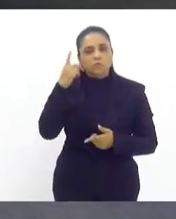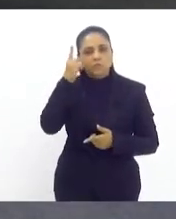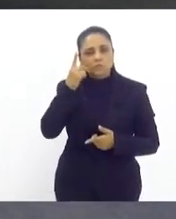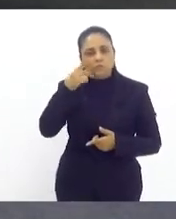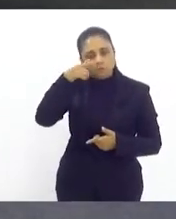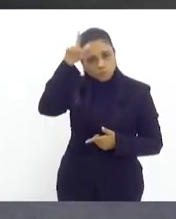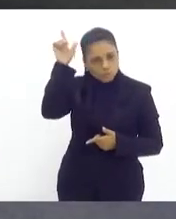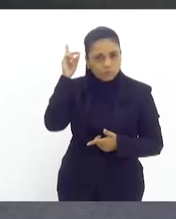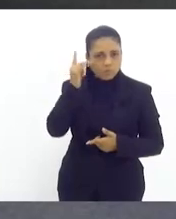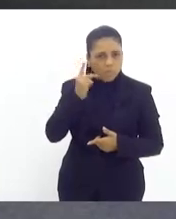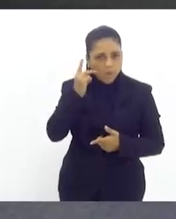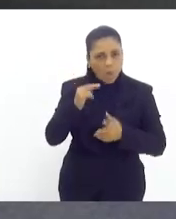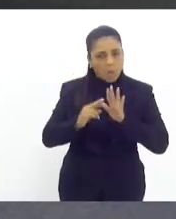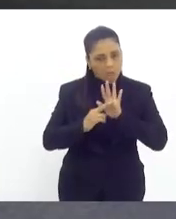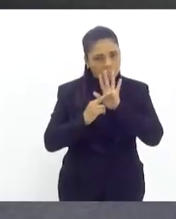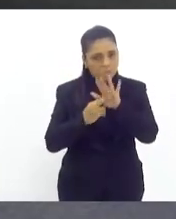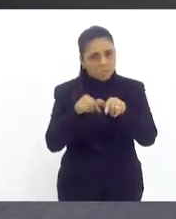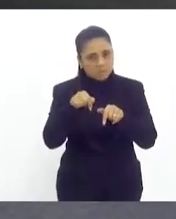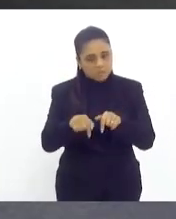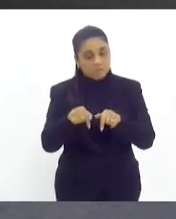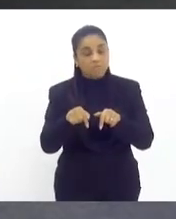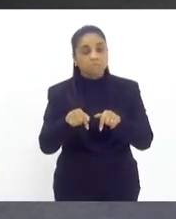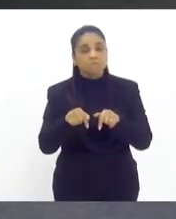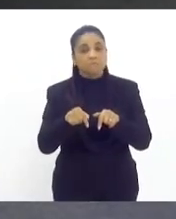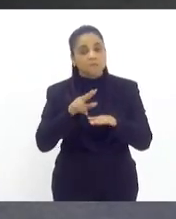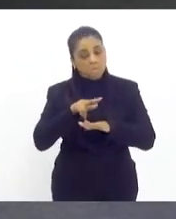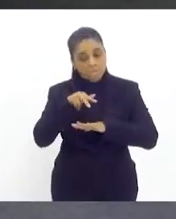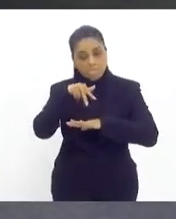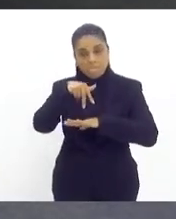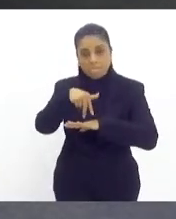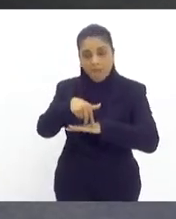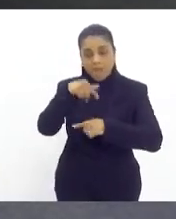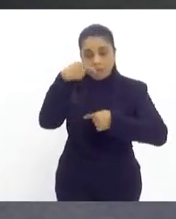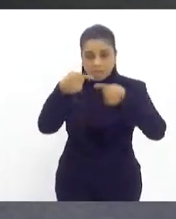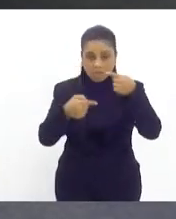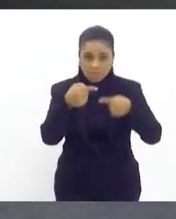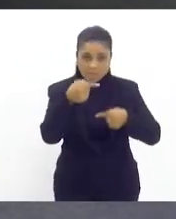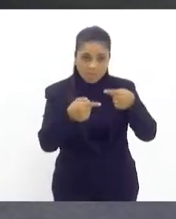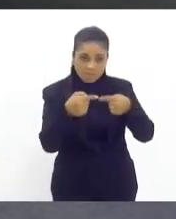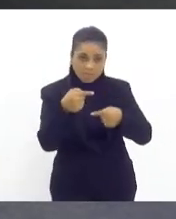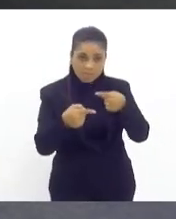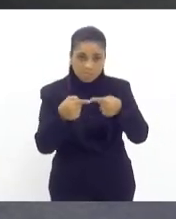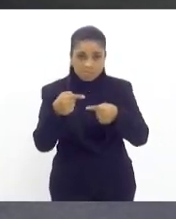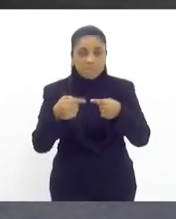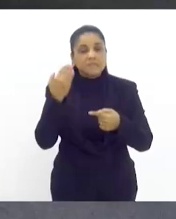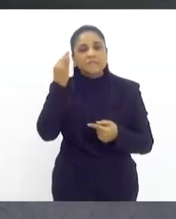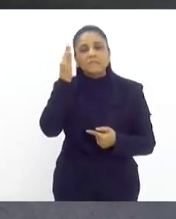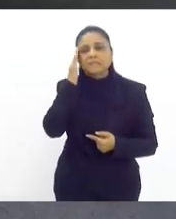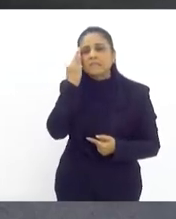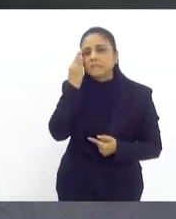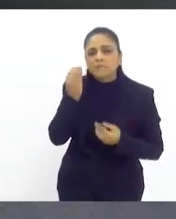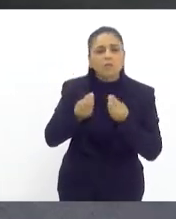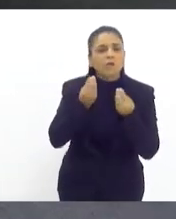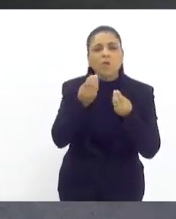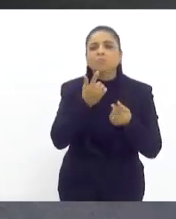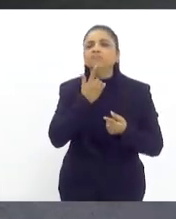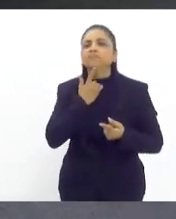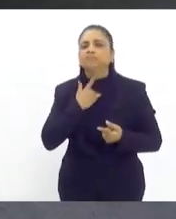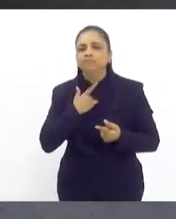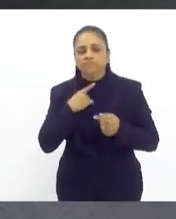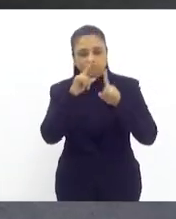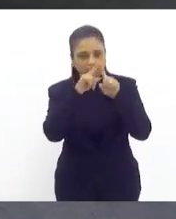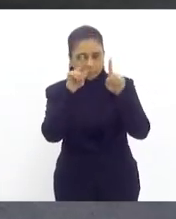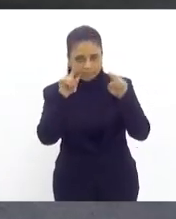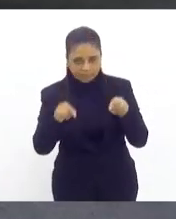Então na verdade é importante que essa casa seja palco de um debate para que a gente possa entender o que desejam os servidores